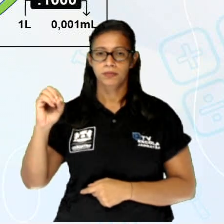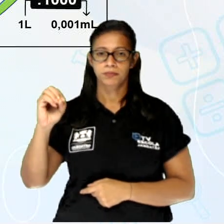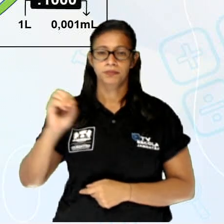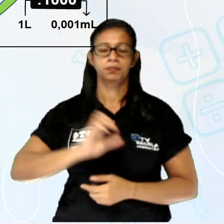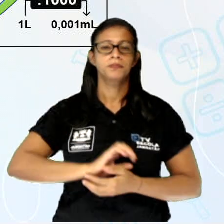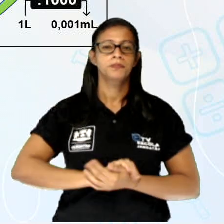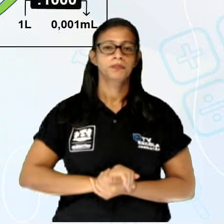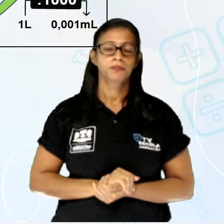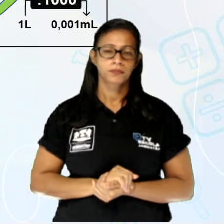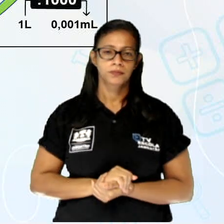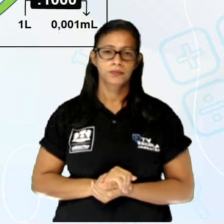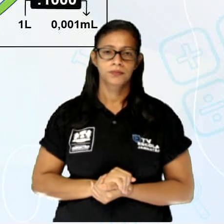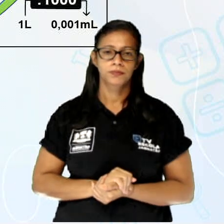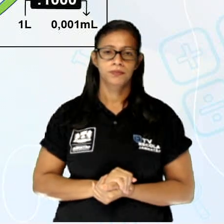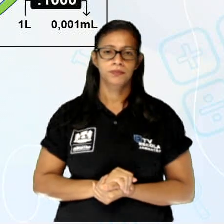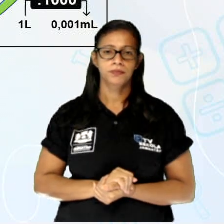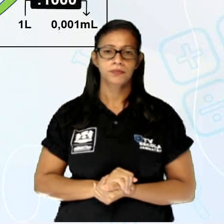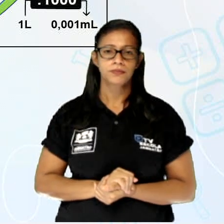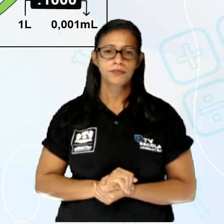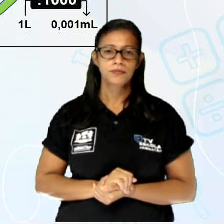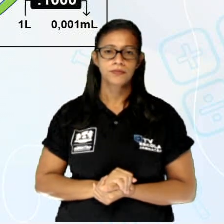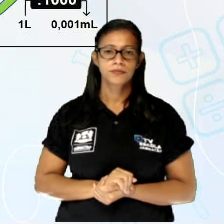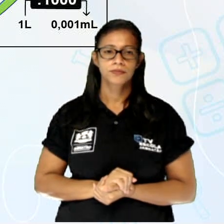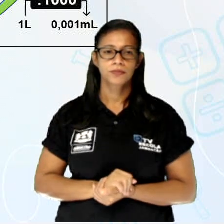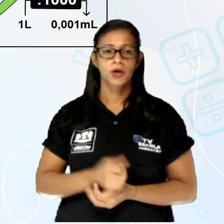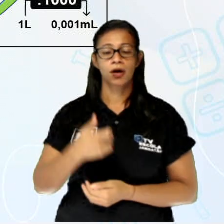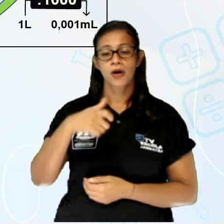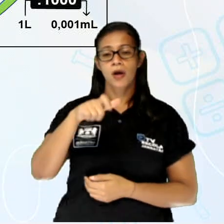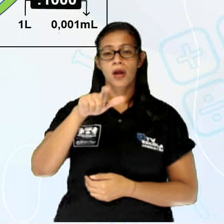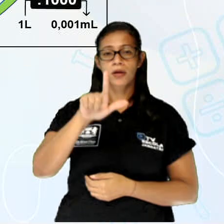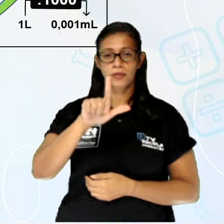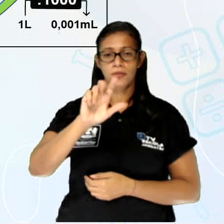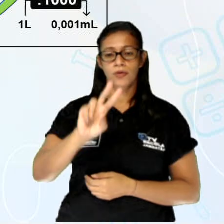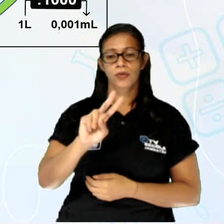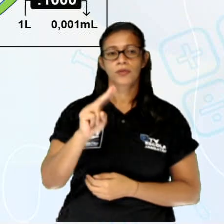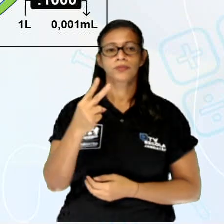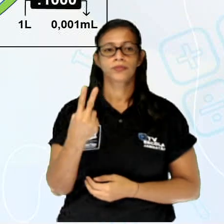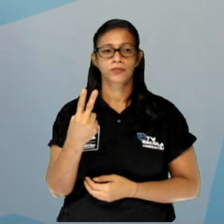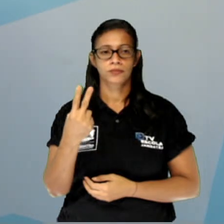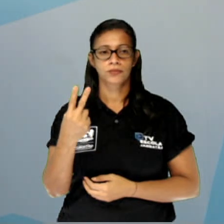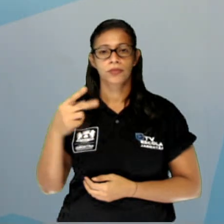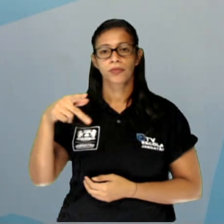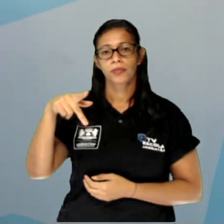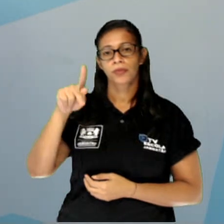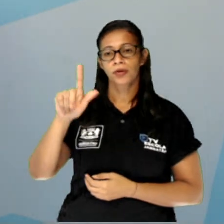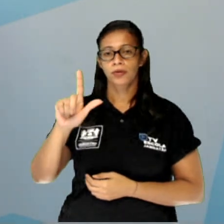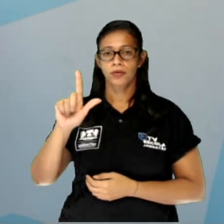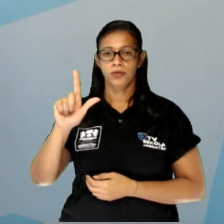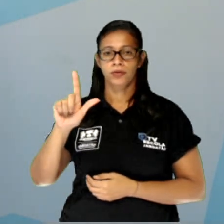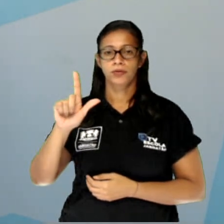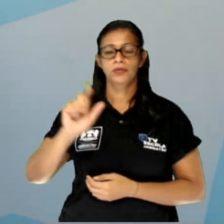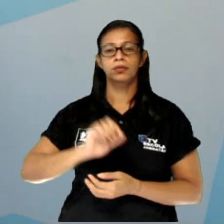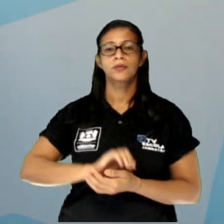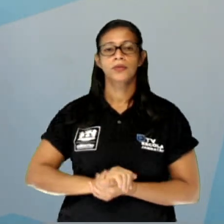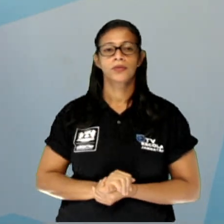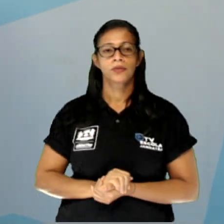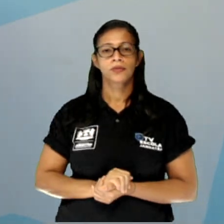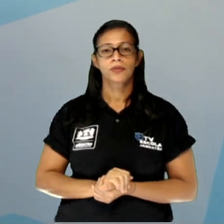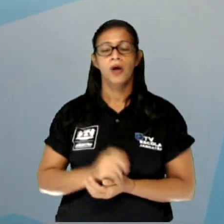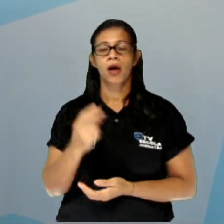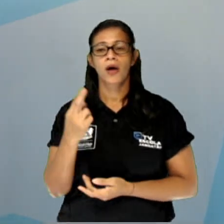transformar litro em quilolitro, basta multiplicarmos 1 litro por 1.000, que é igual a 1.000